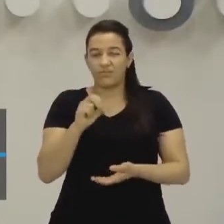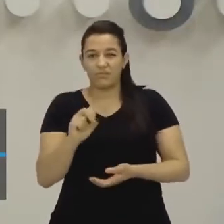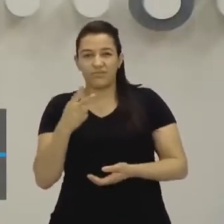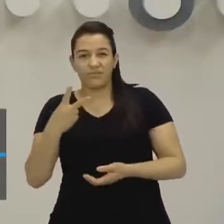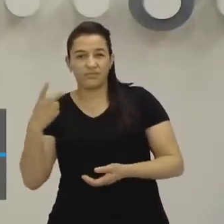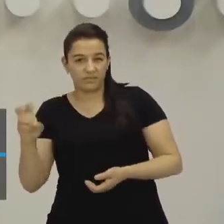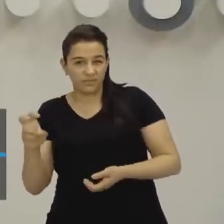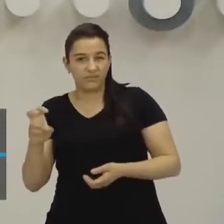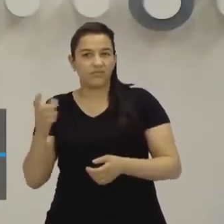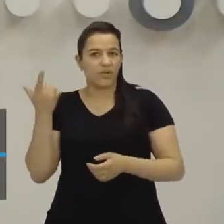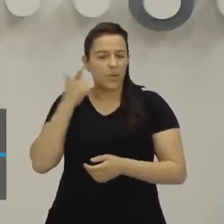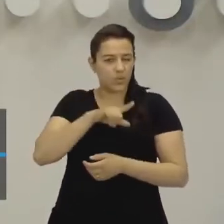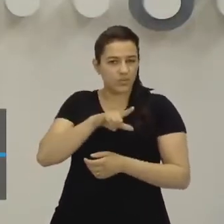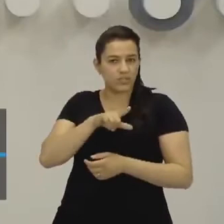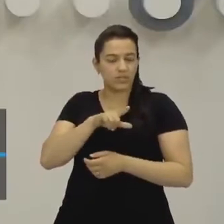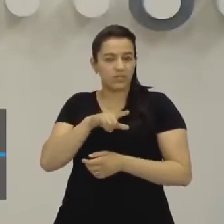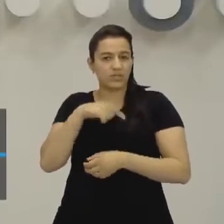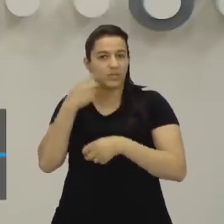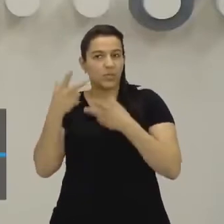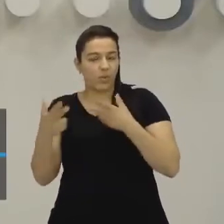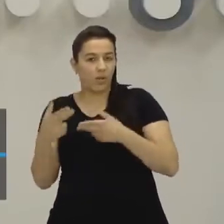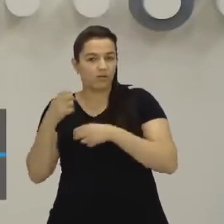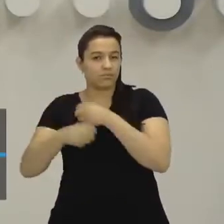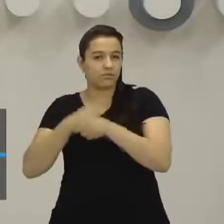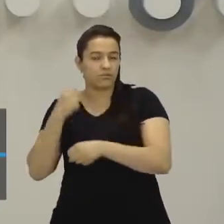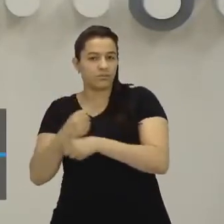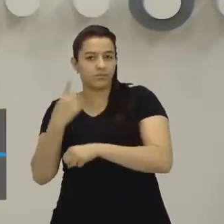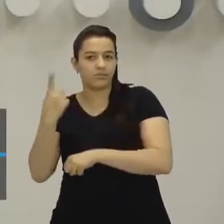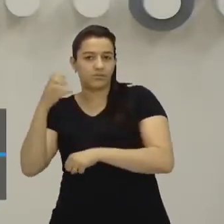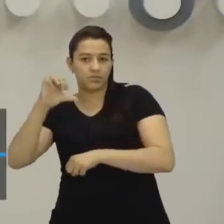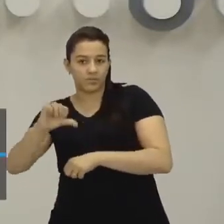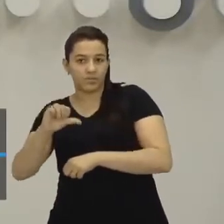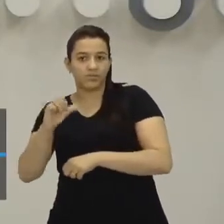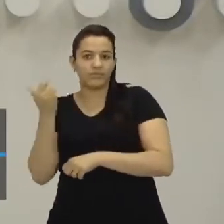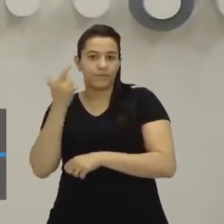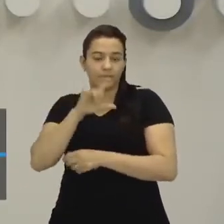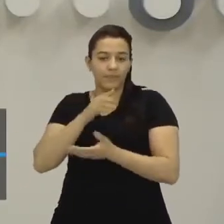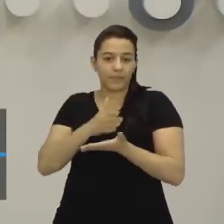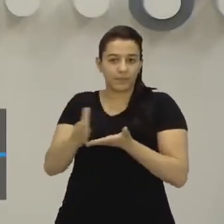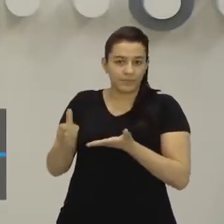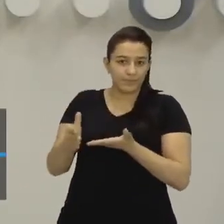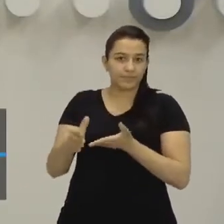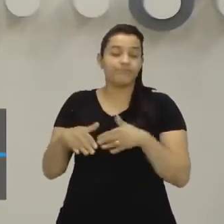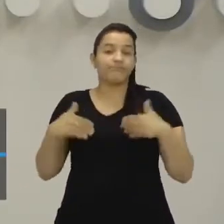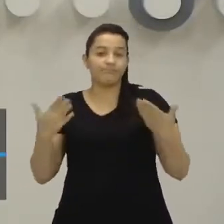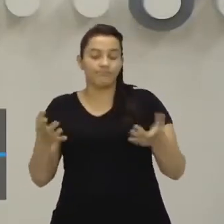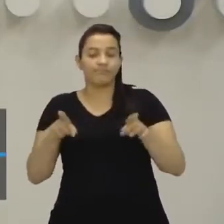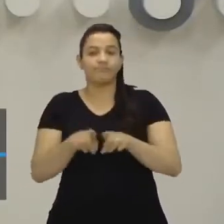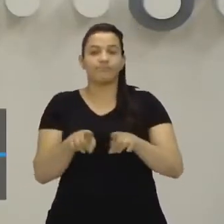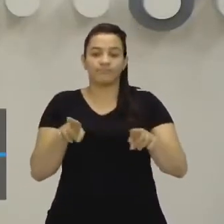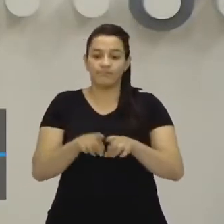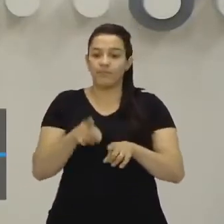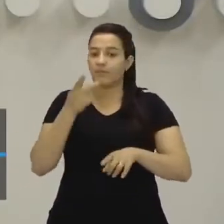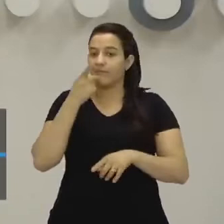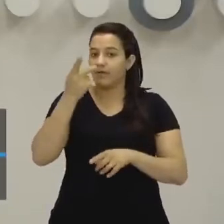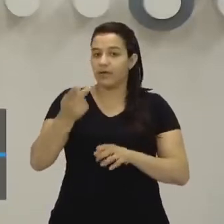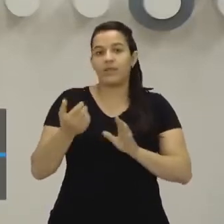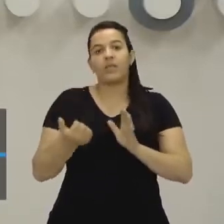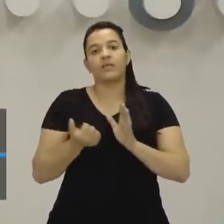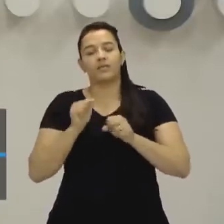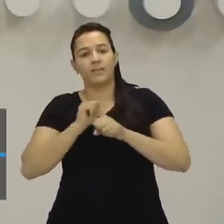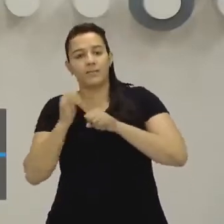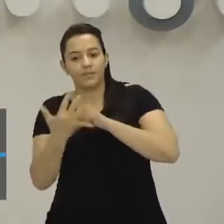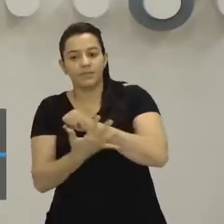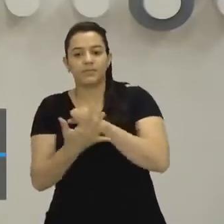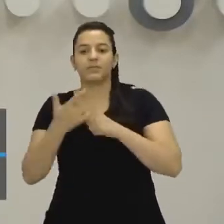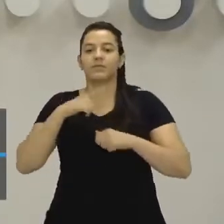Nesse contexto, como é de 2019, lá no início, não estava mencionando a questão também que poderíamos falar além, né, sobre pandemia,